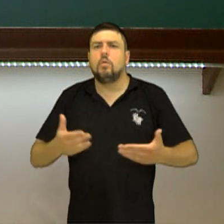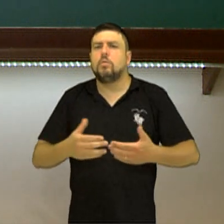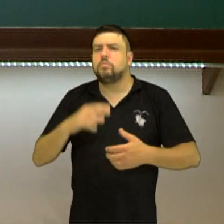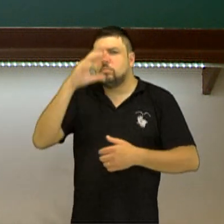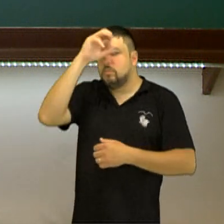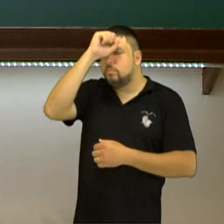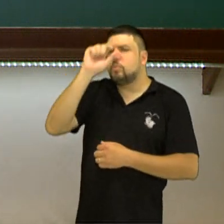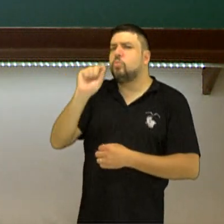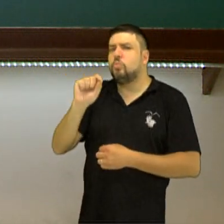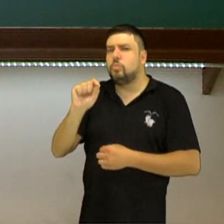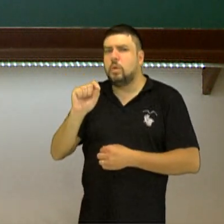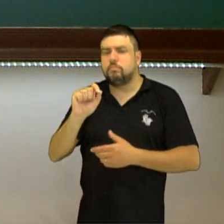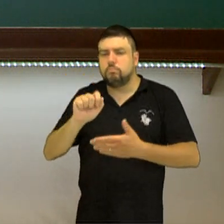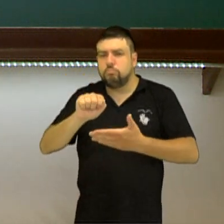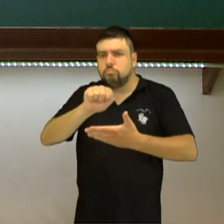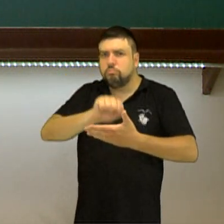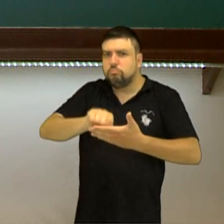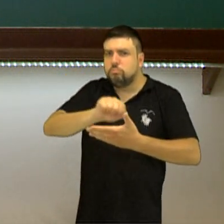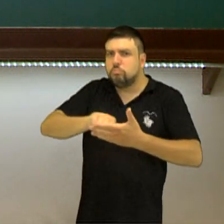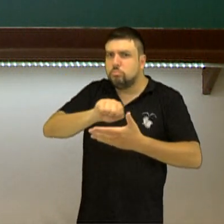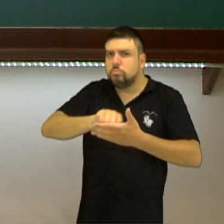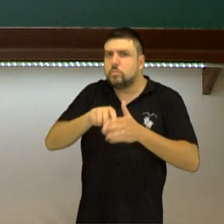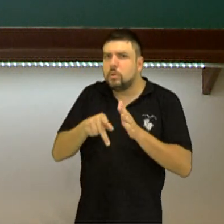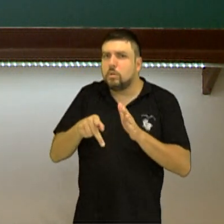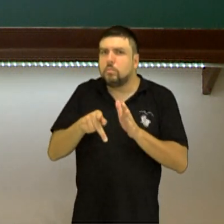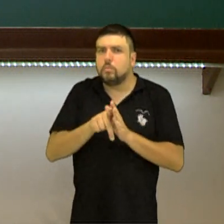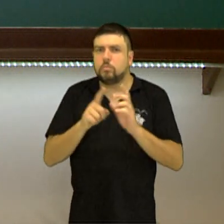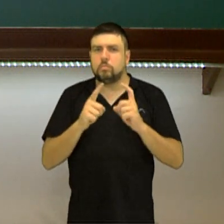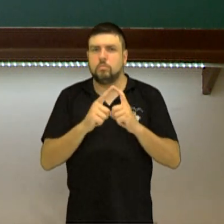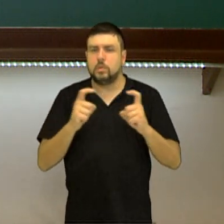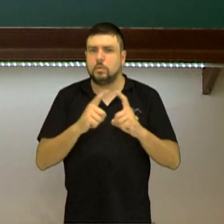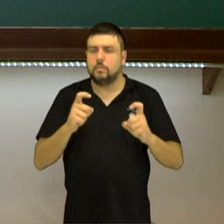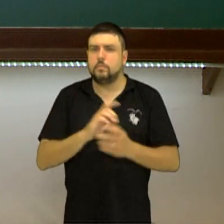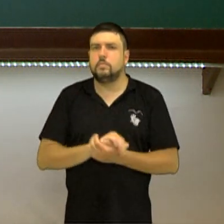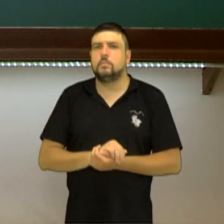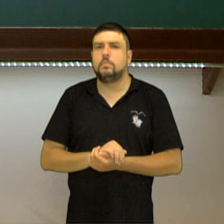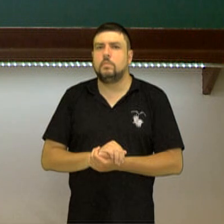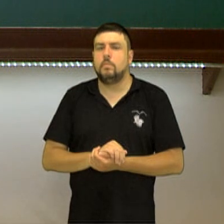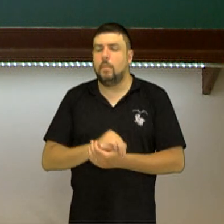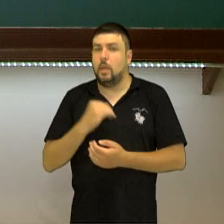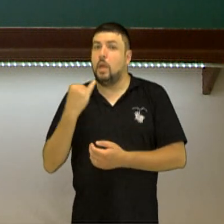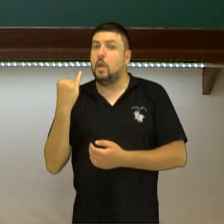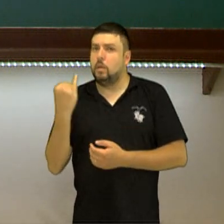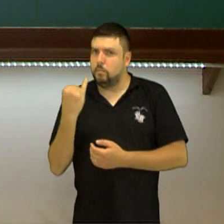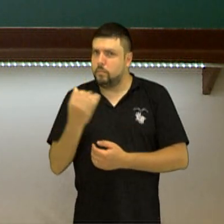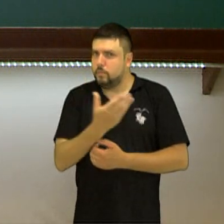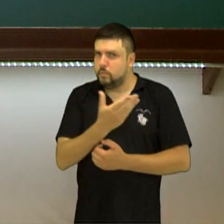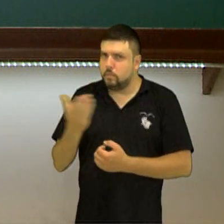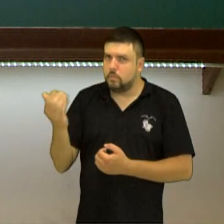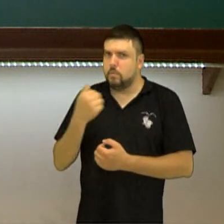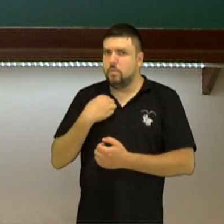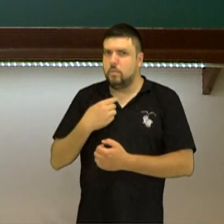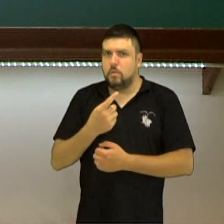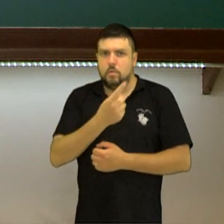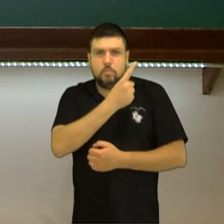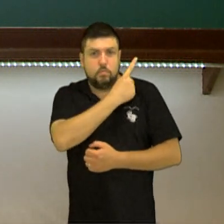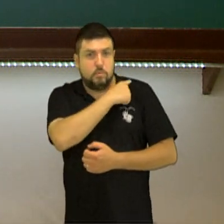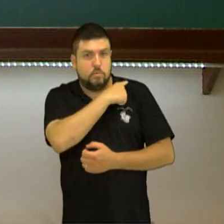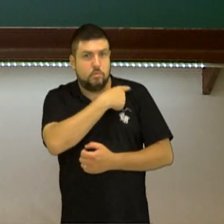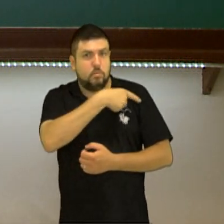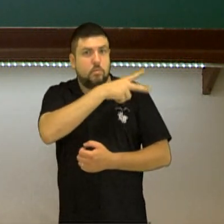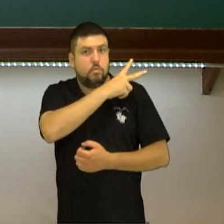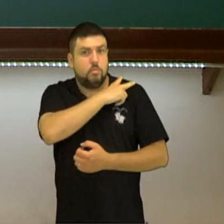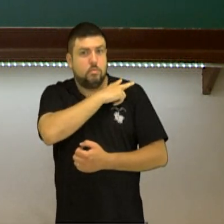primeiro, do segundo. Mas a gente está revisando agora no terceiro ano porque o conteúdo que a gente vai ver posteriormente, que é carga